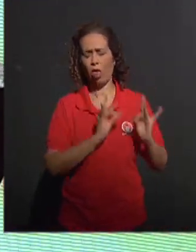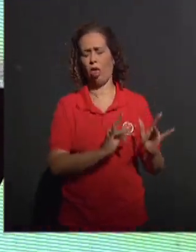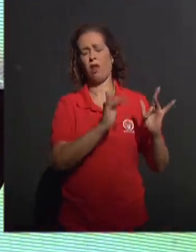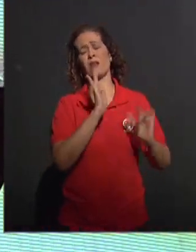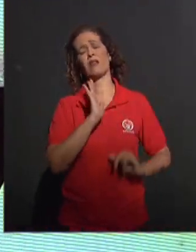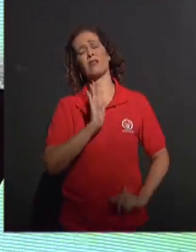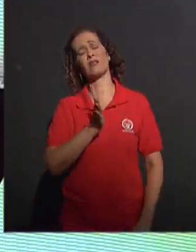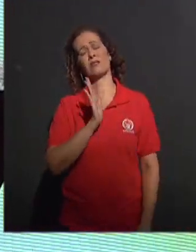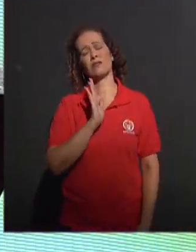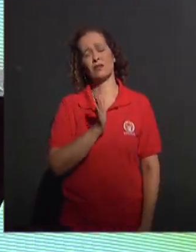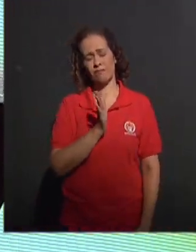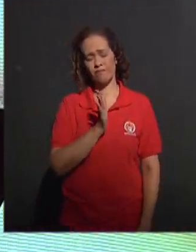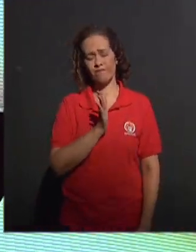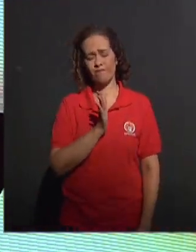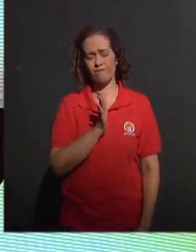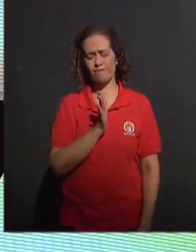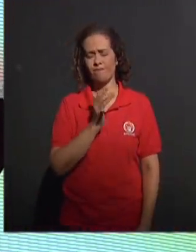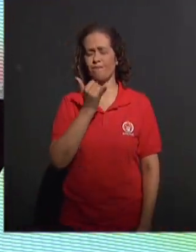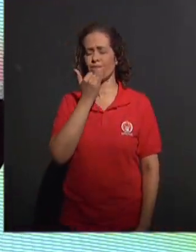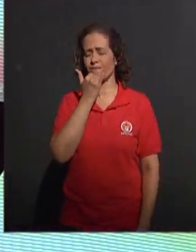Mas perdoa, Pai.